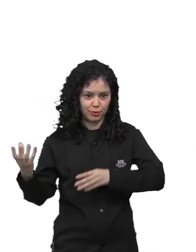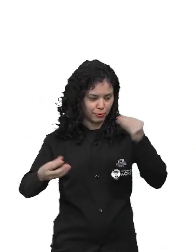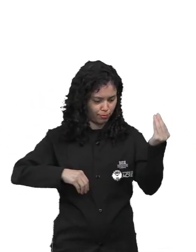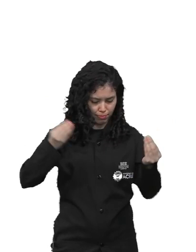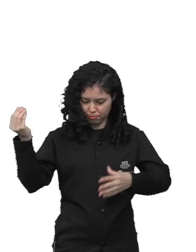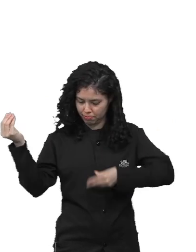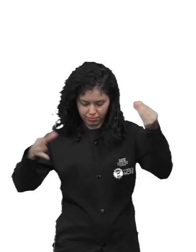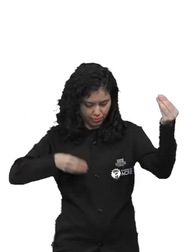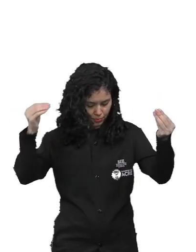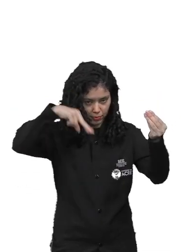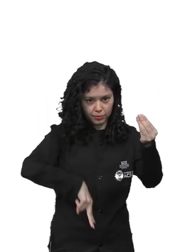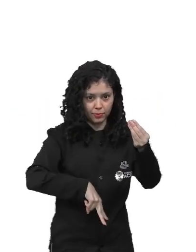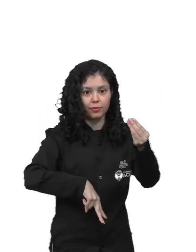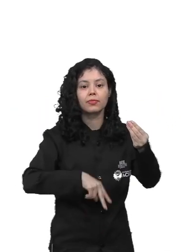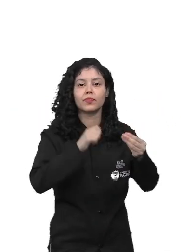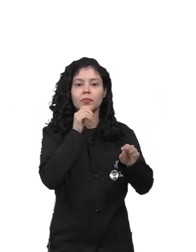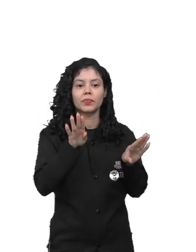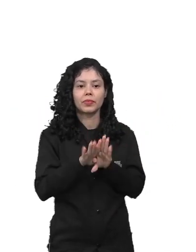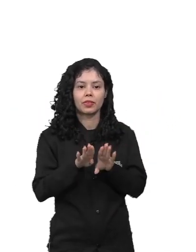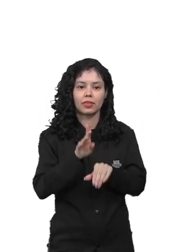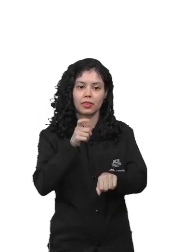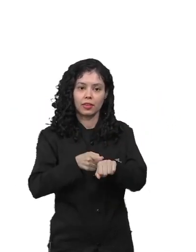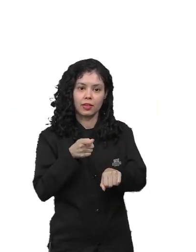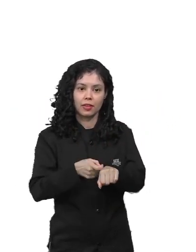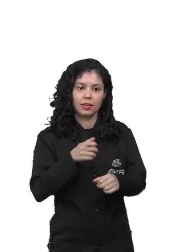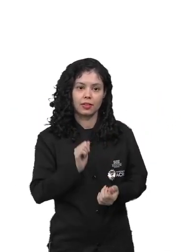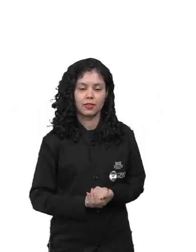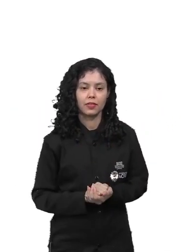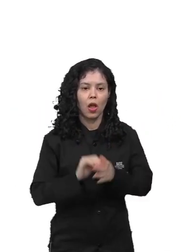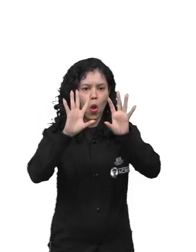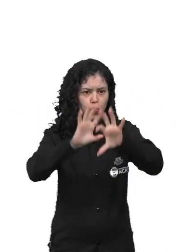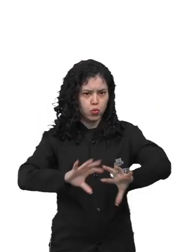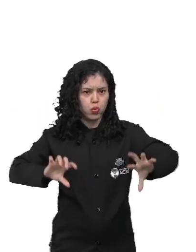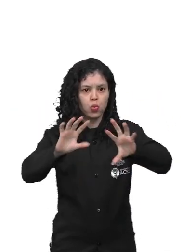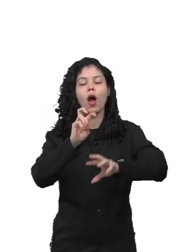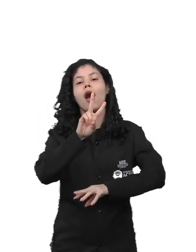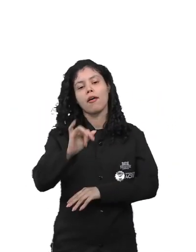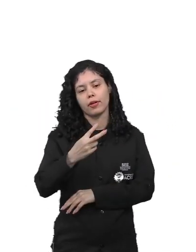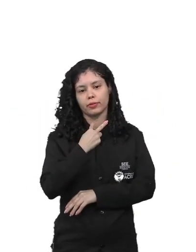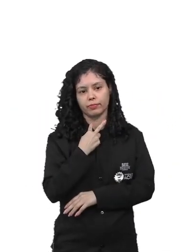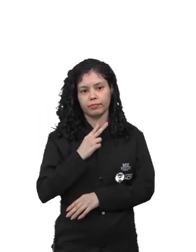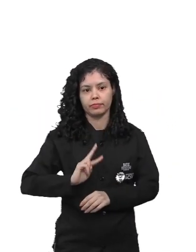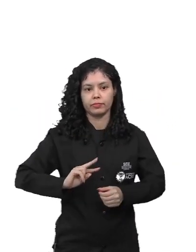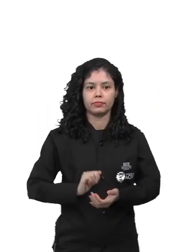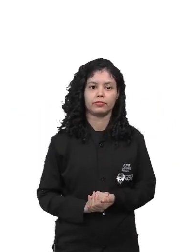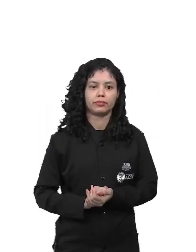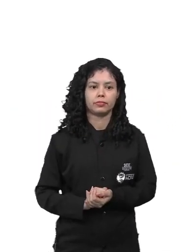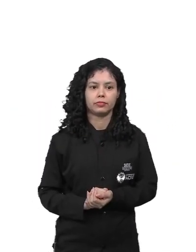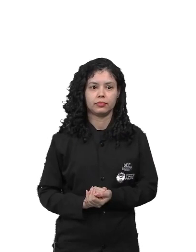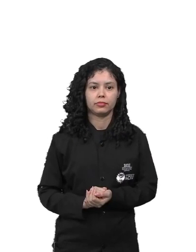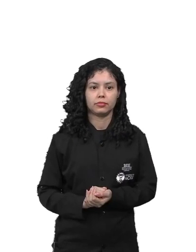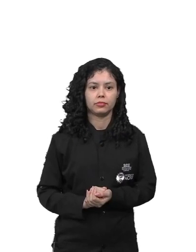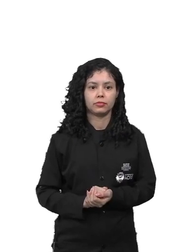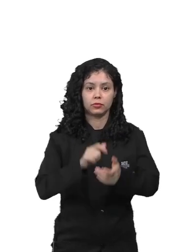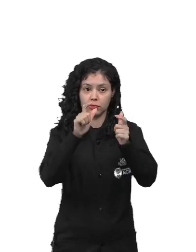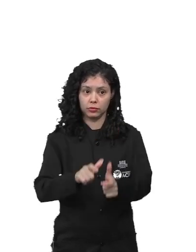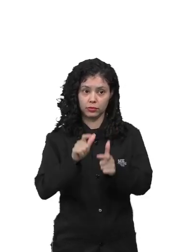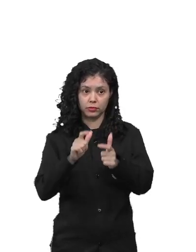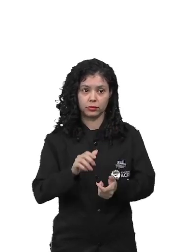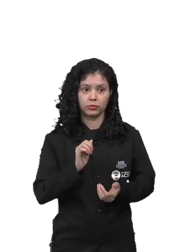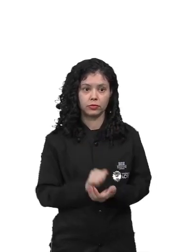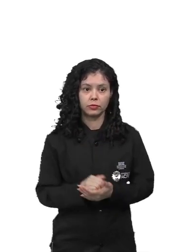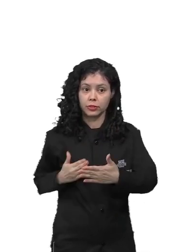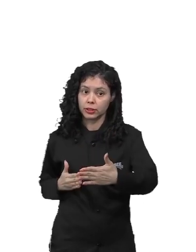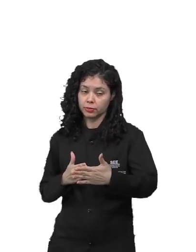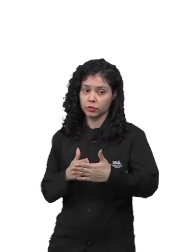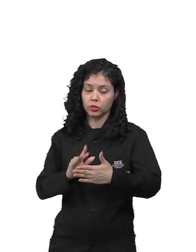ó, cada objeto sólido, líquido ou gasoso, ele vai ocupar um espaço vai ocupar um lugar ali no